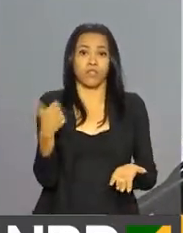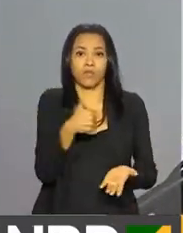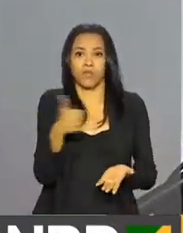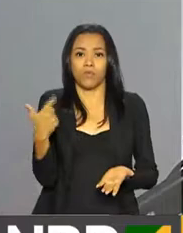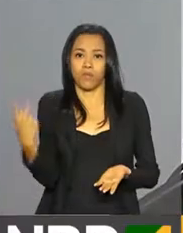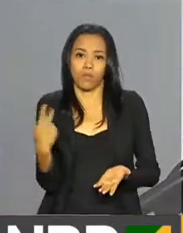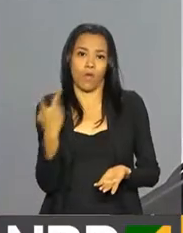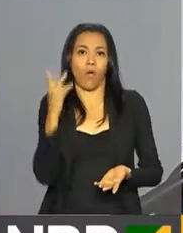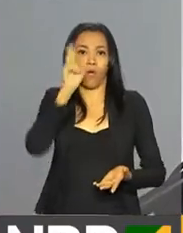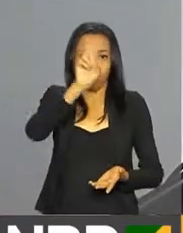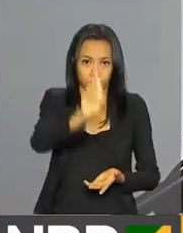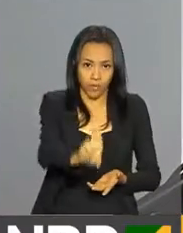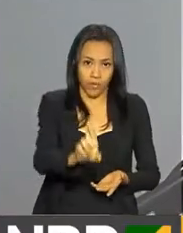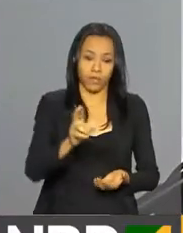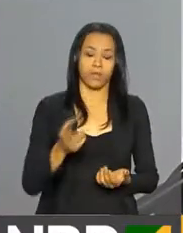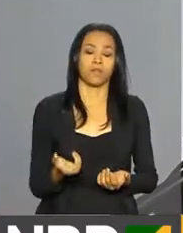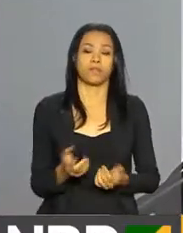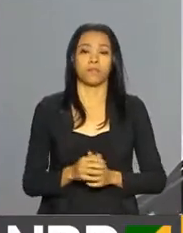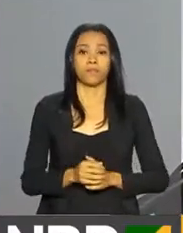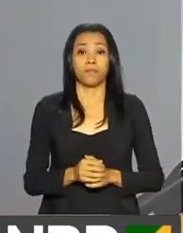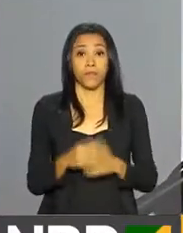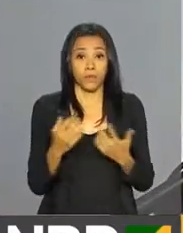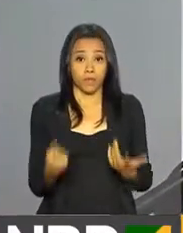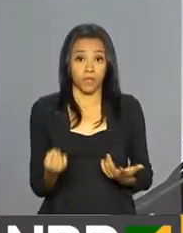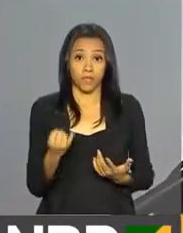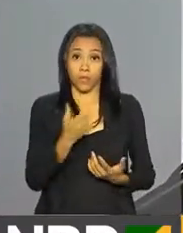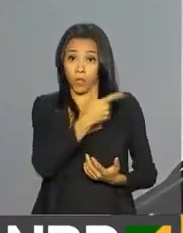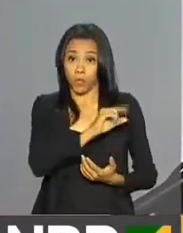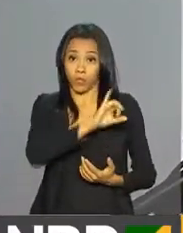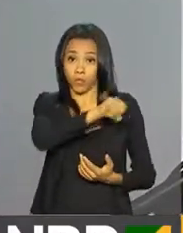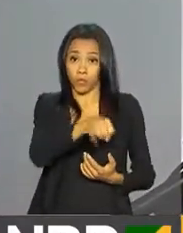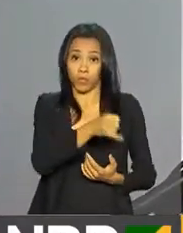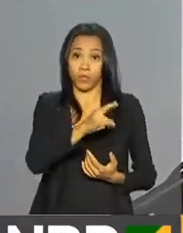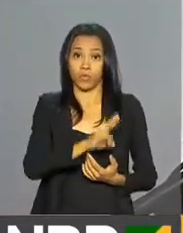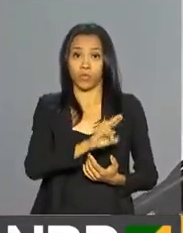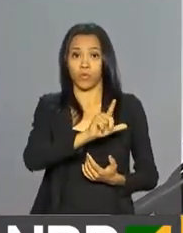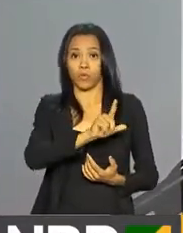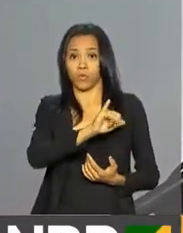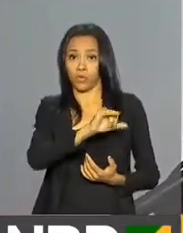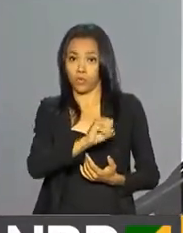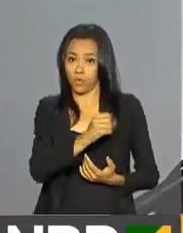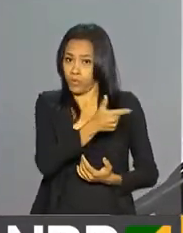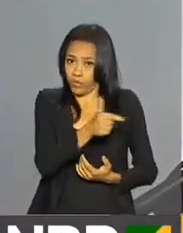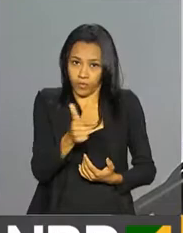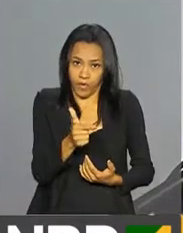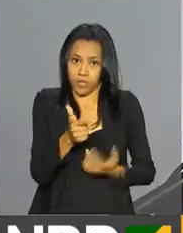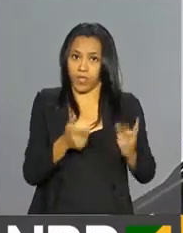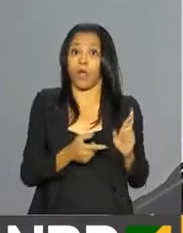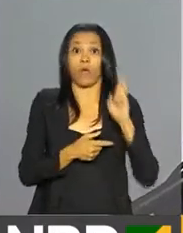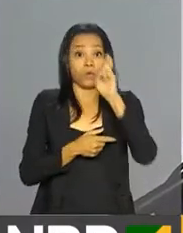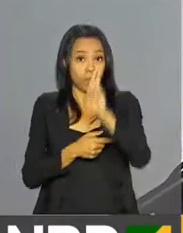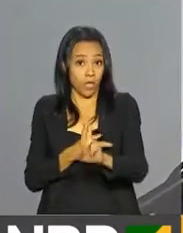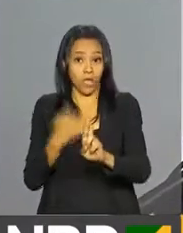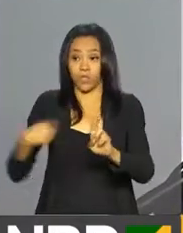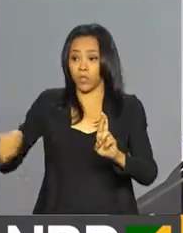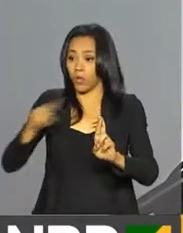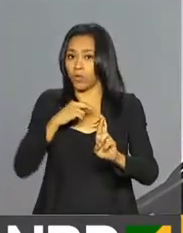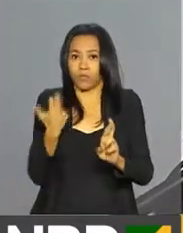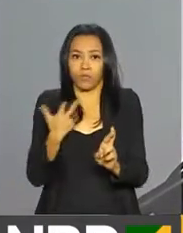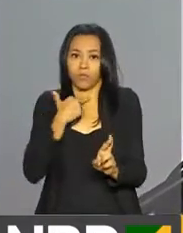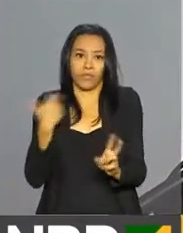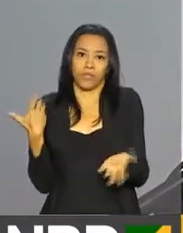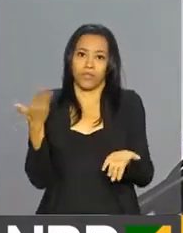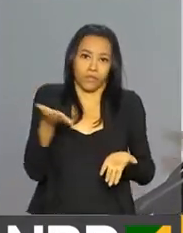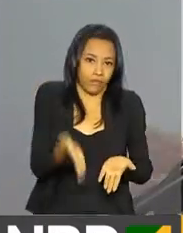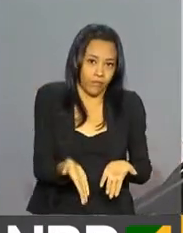júlio lopes eo aplauso nome né seu júlio lopes não tivesse essa autoridade né nós não estaríamos aqui